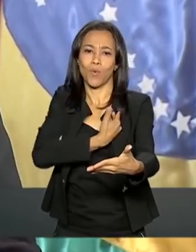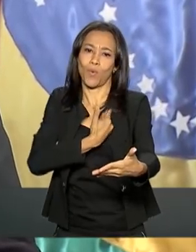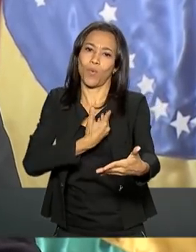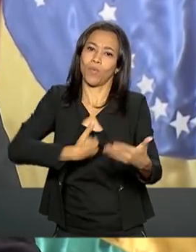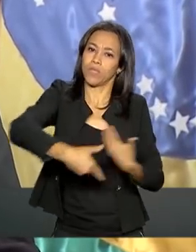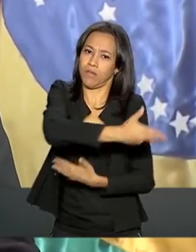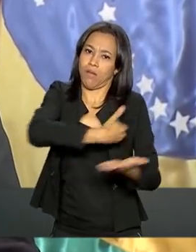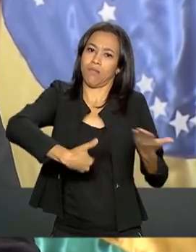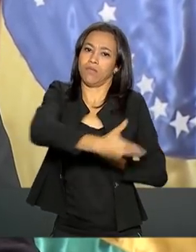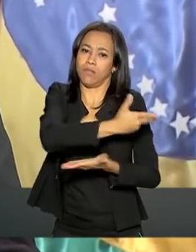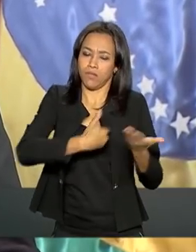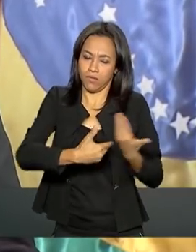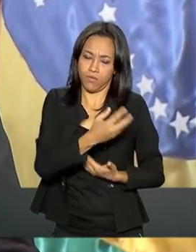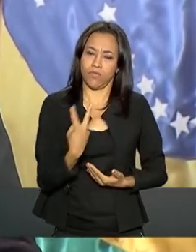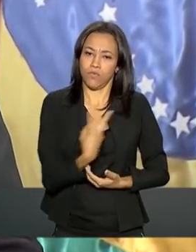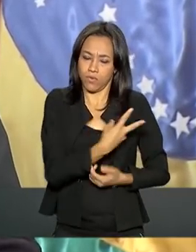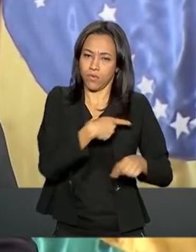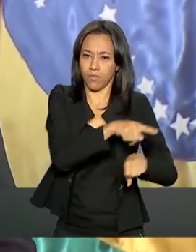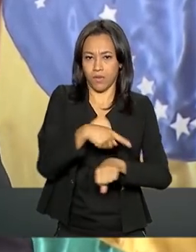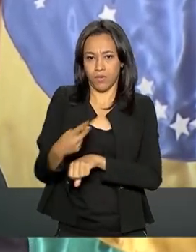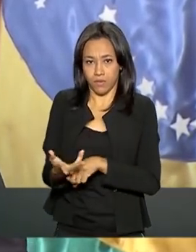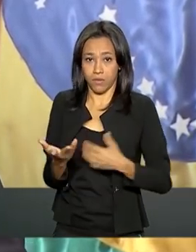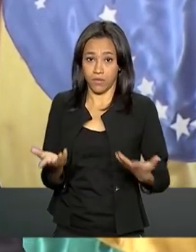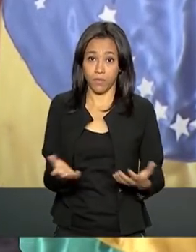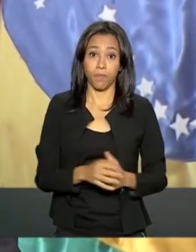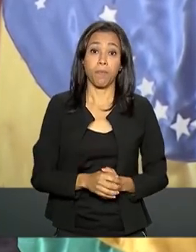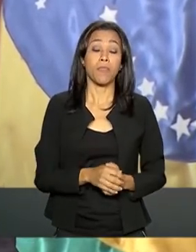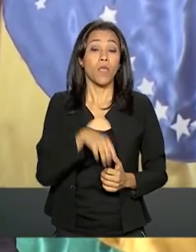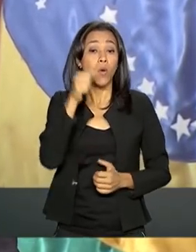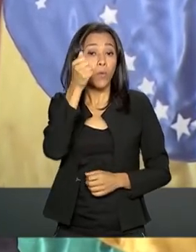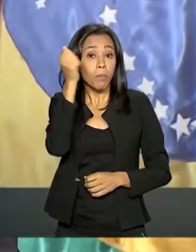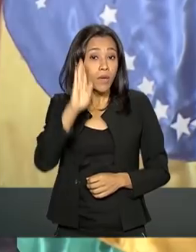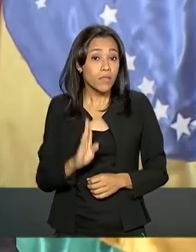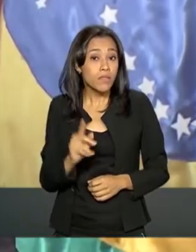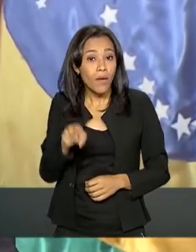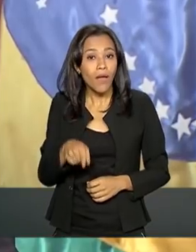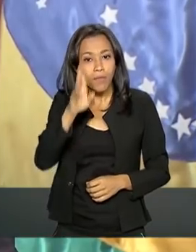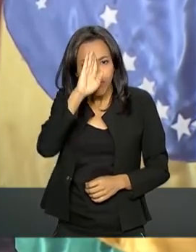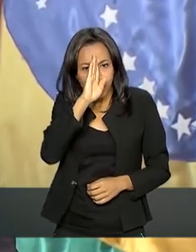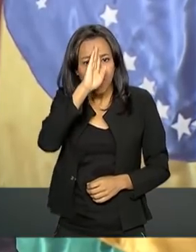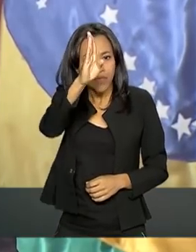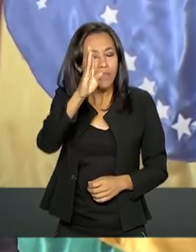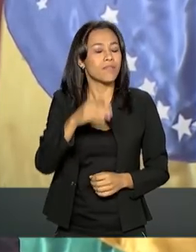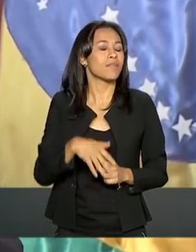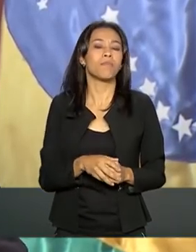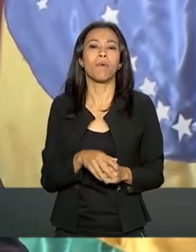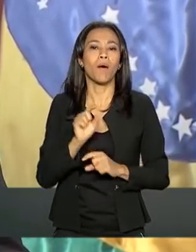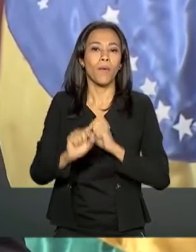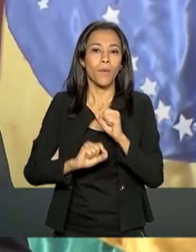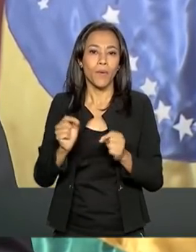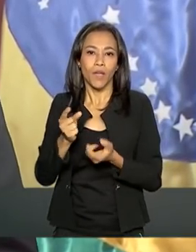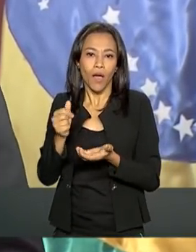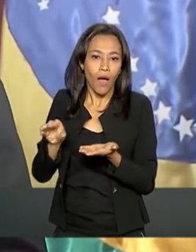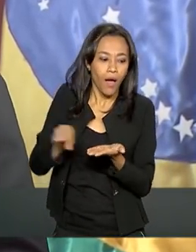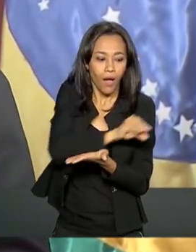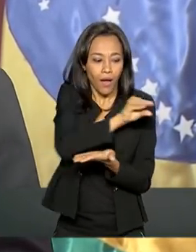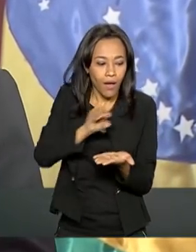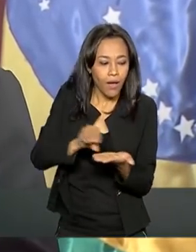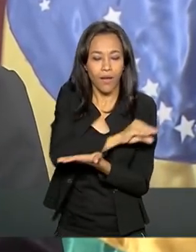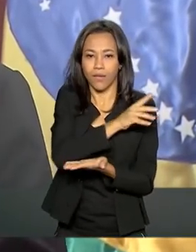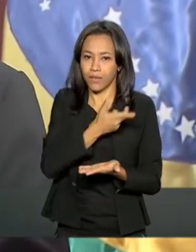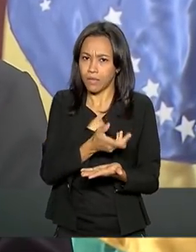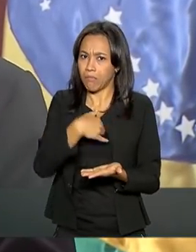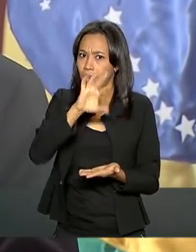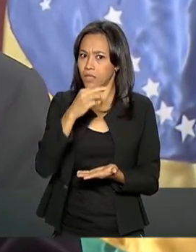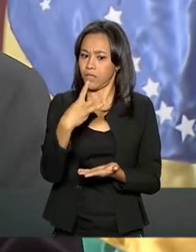sócio comercial do Chile na América Latina. O Brasil é o principal destino dos investimentos do Chile para o estrangeiro, com